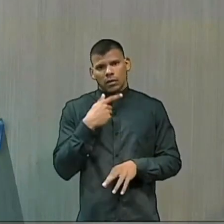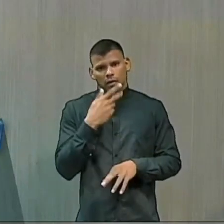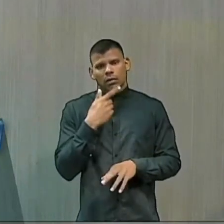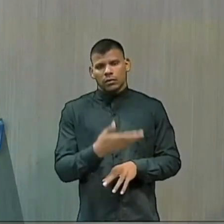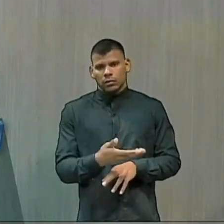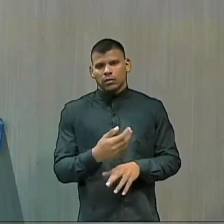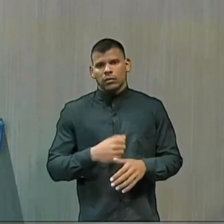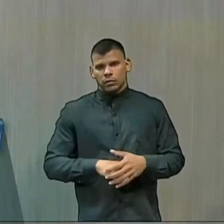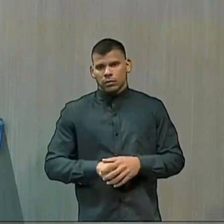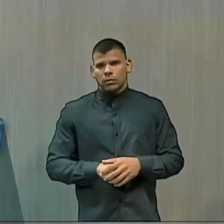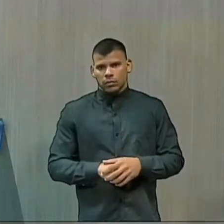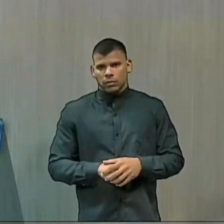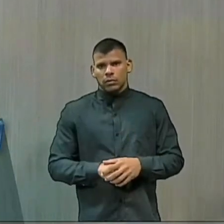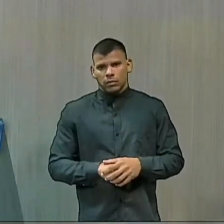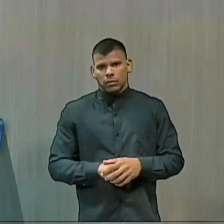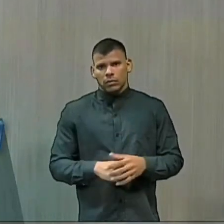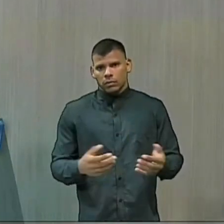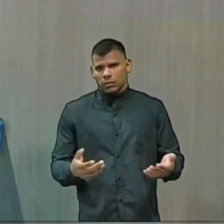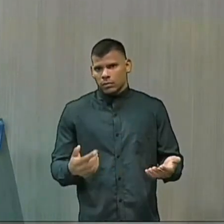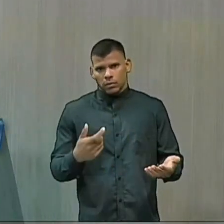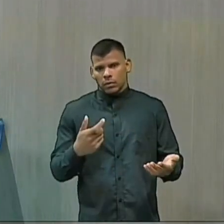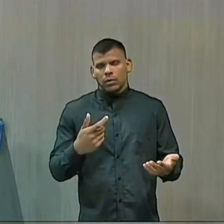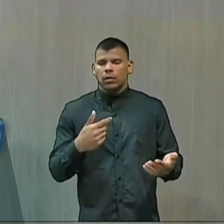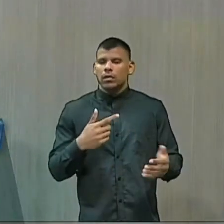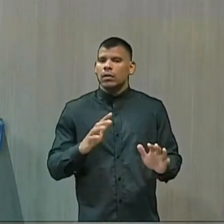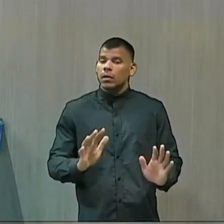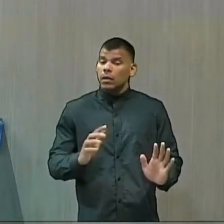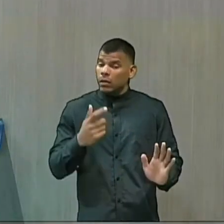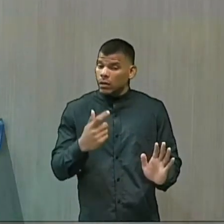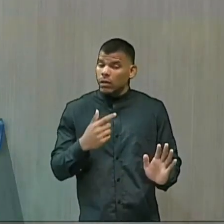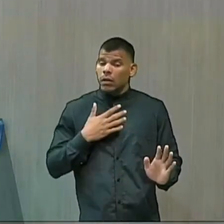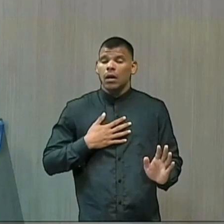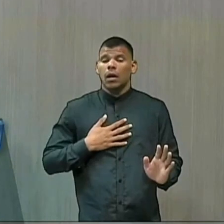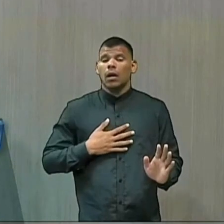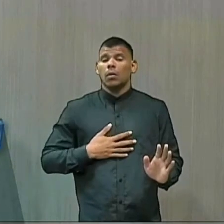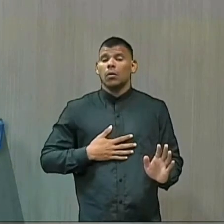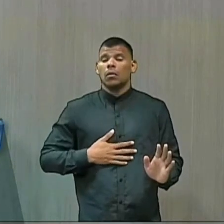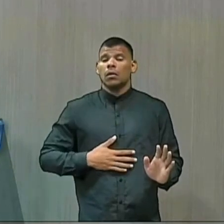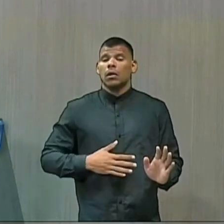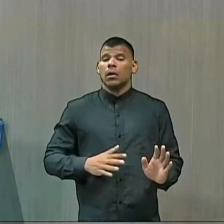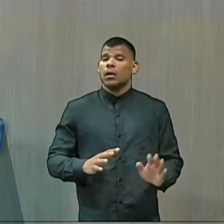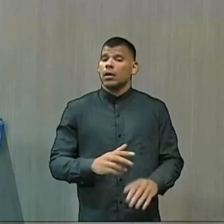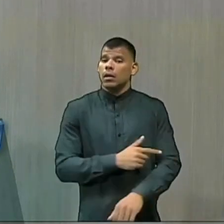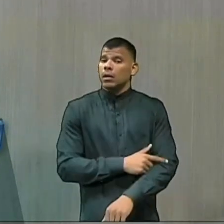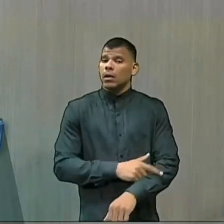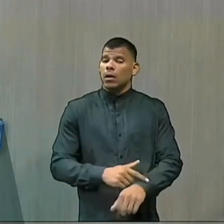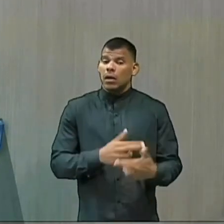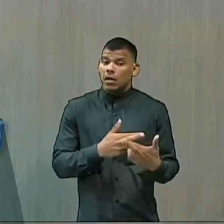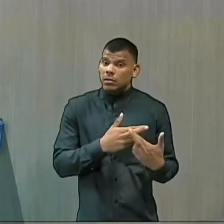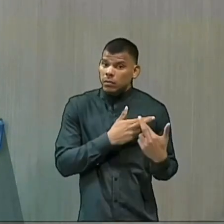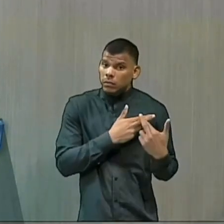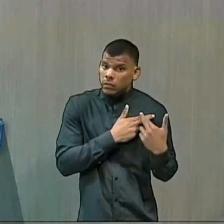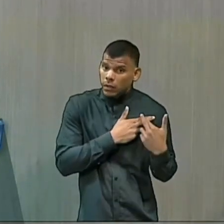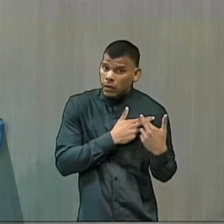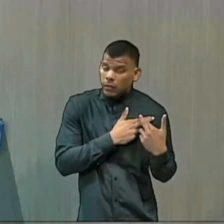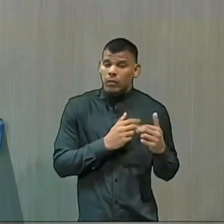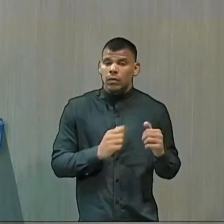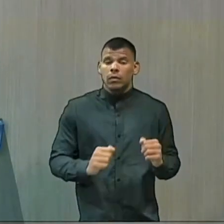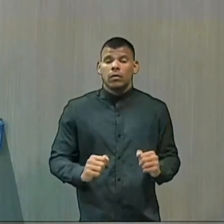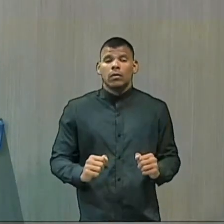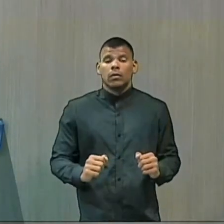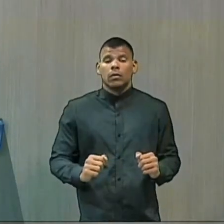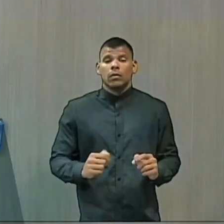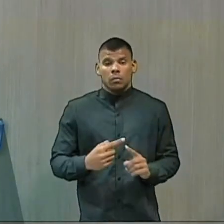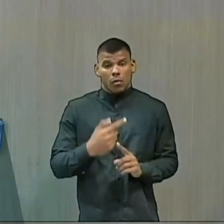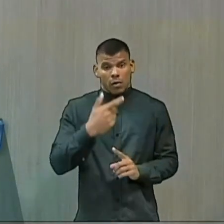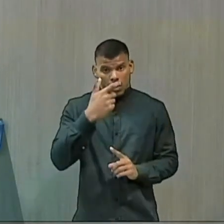E queria fazê-lo de maneira muito serena, responsável, até porque presido a Comissão de